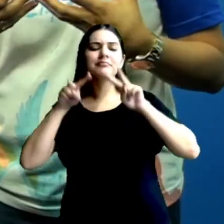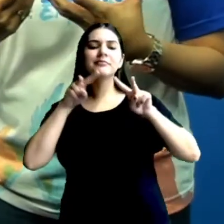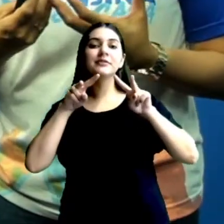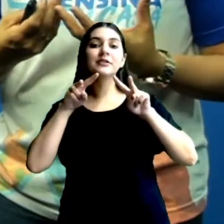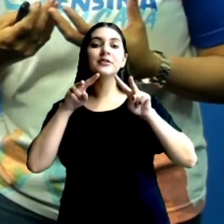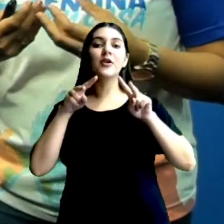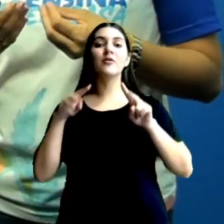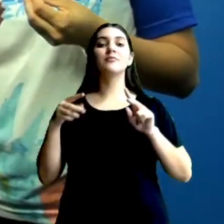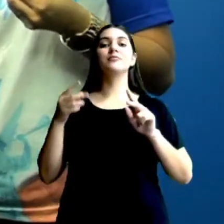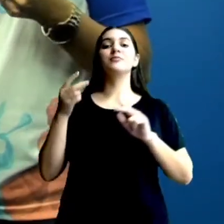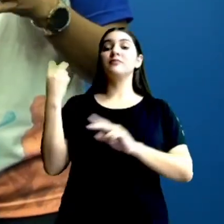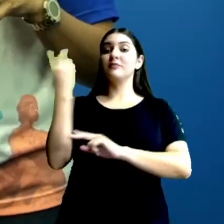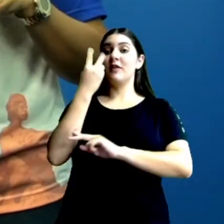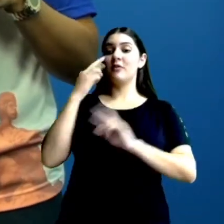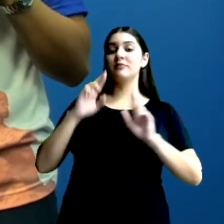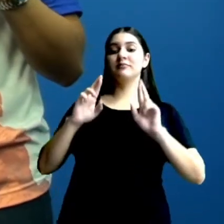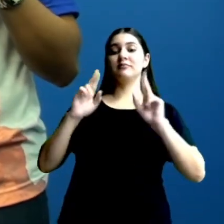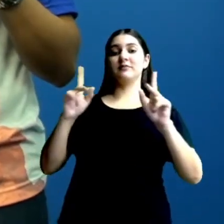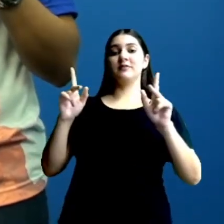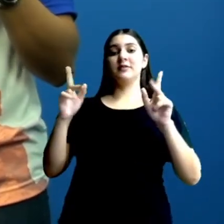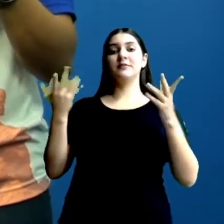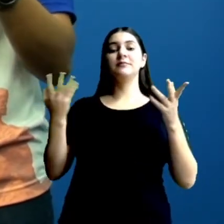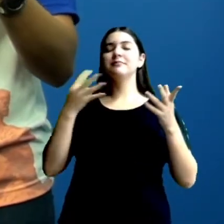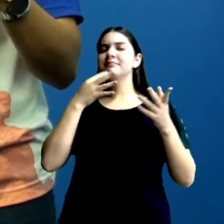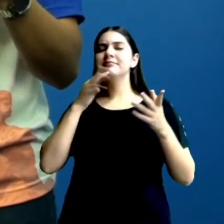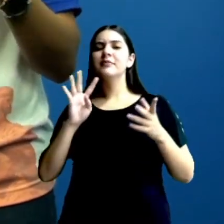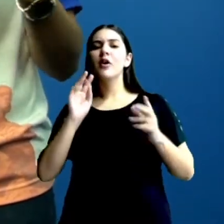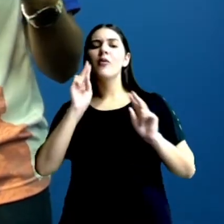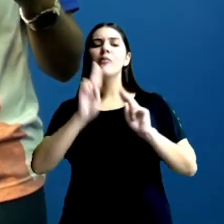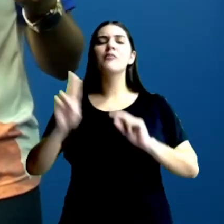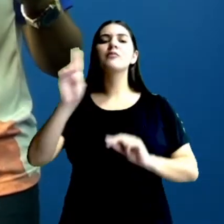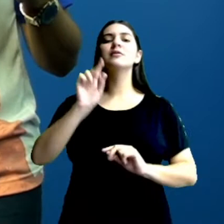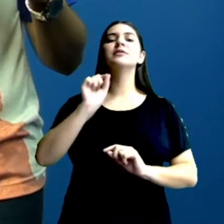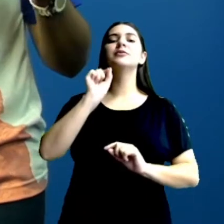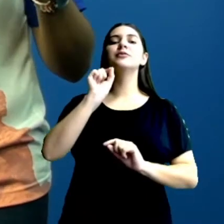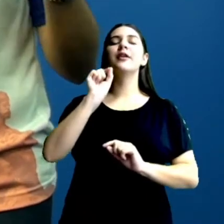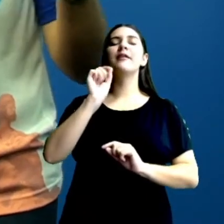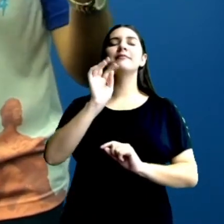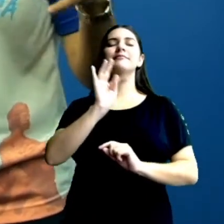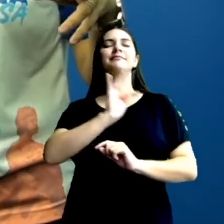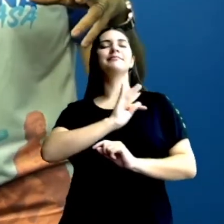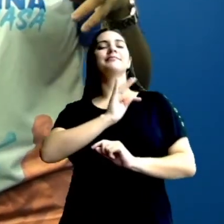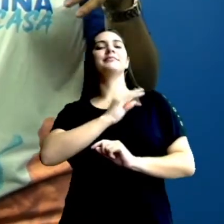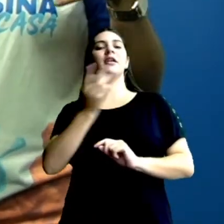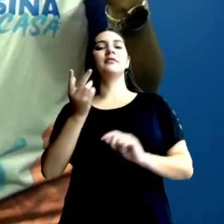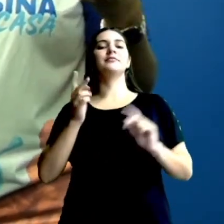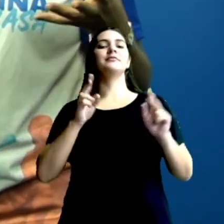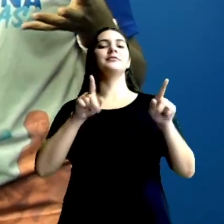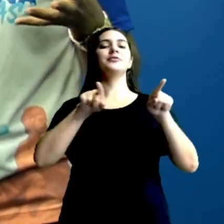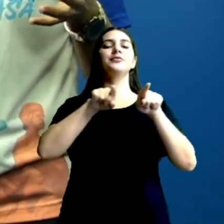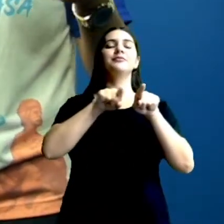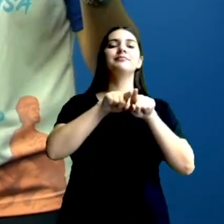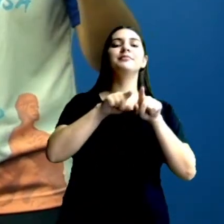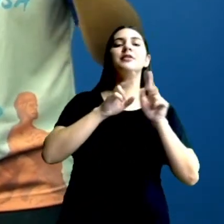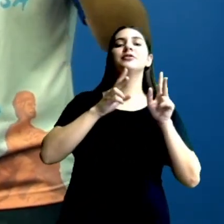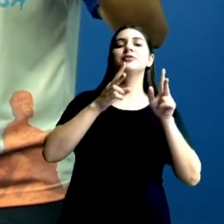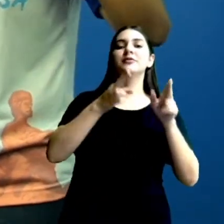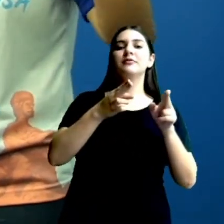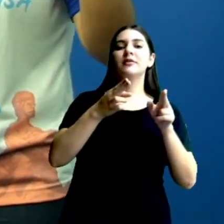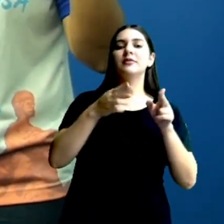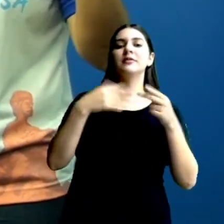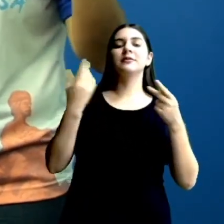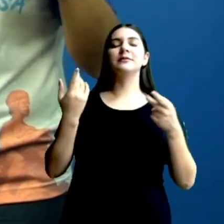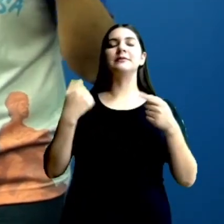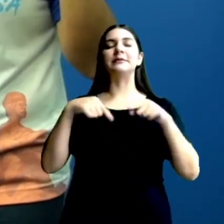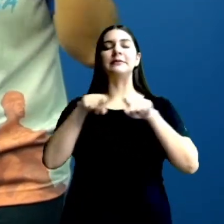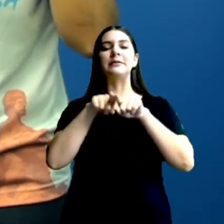valores desconhecidos, usando técnicas de igualdade, técnicas de equivalência,